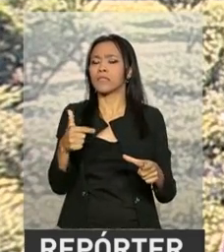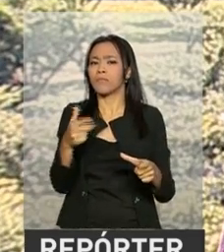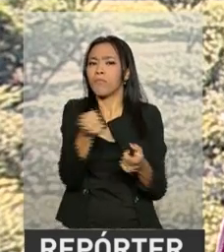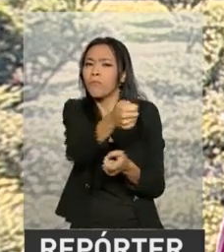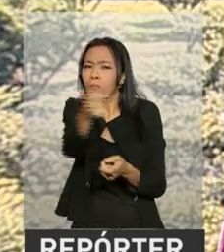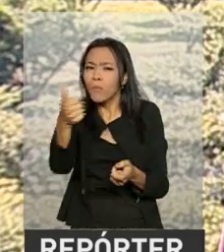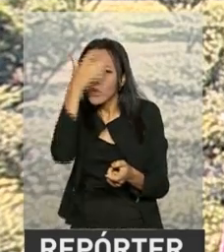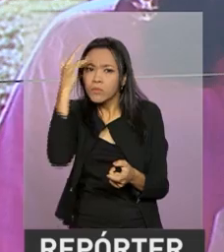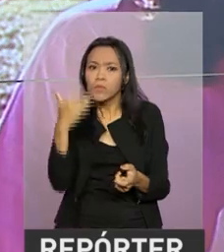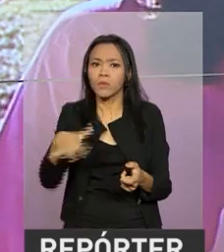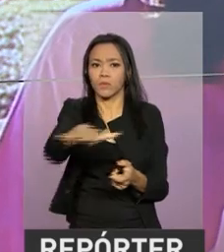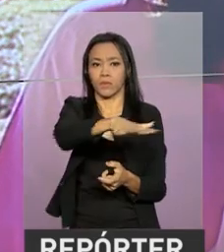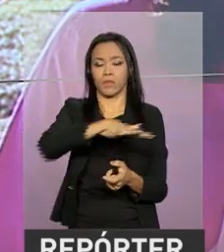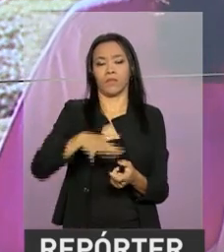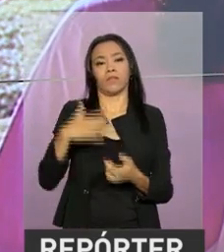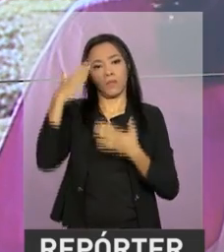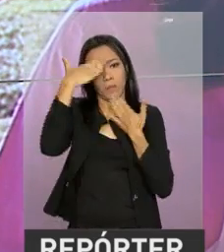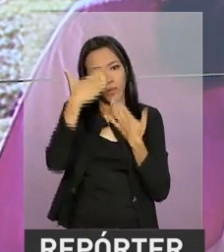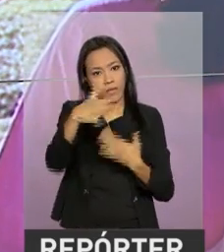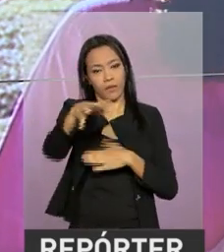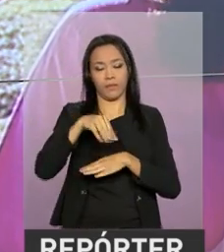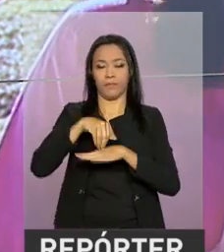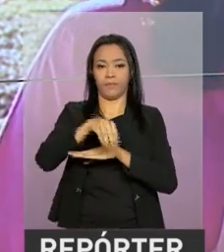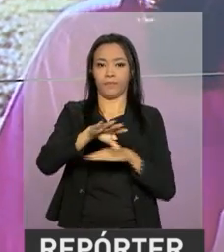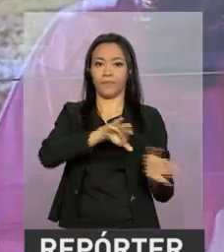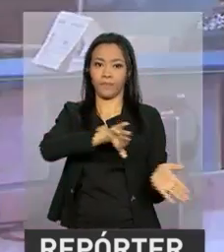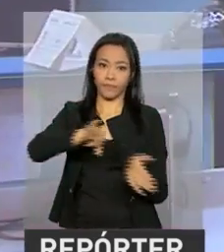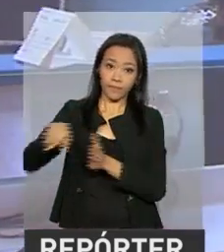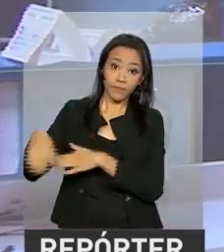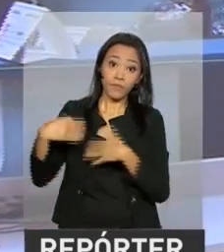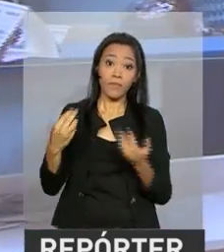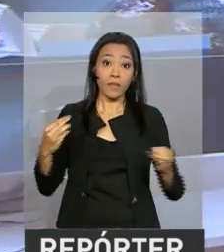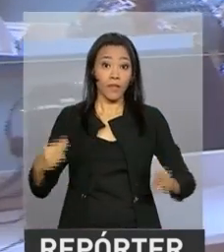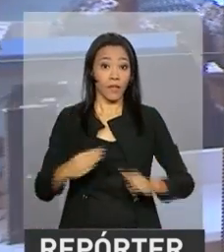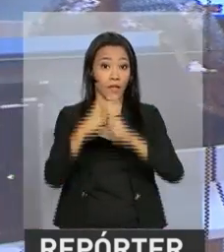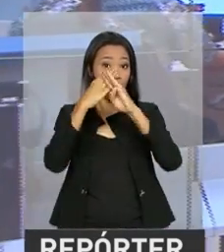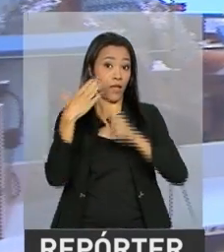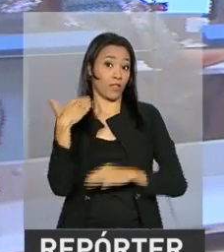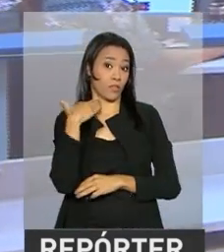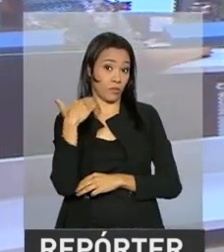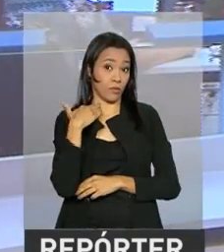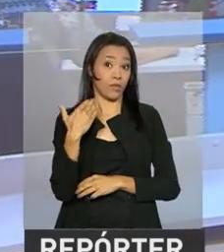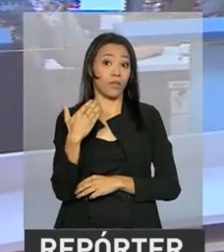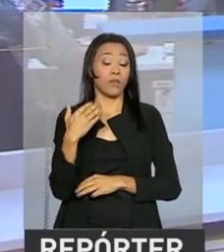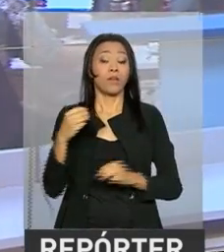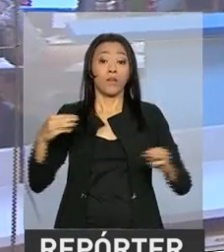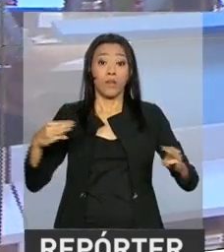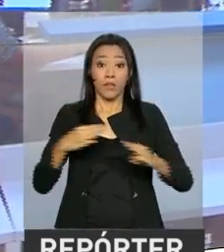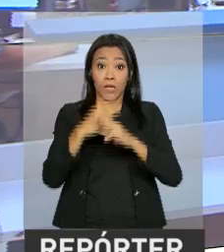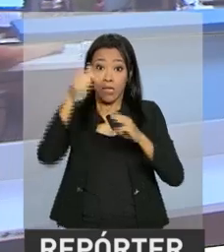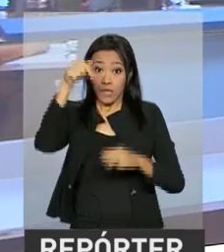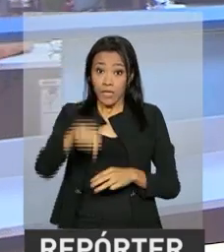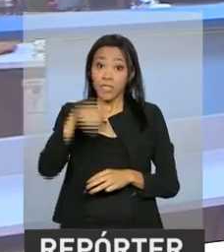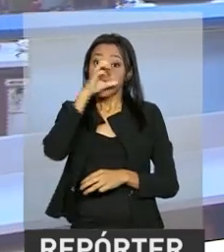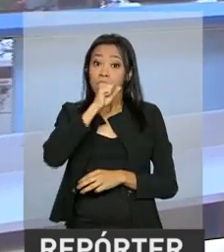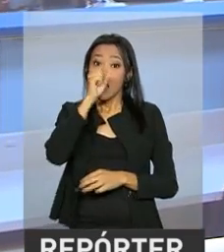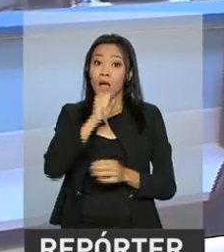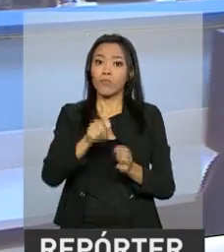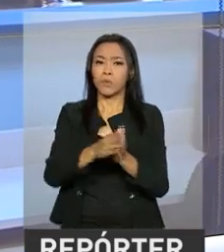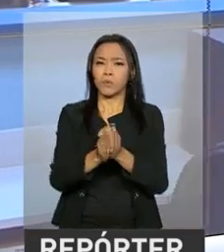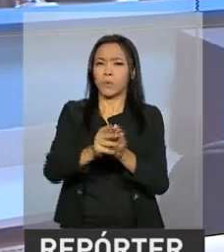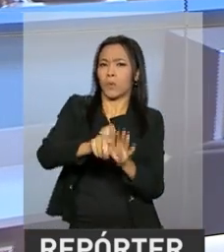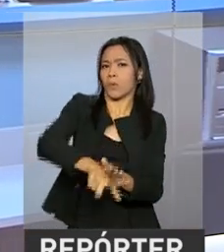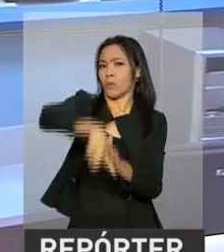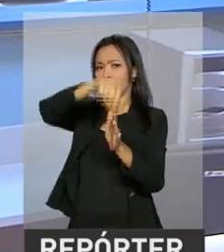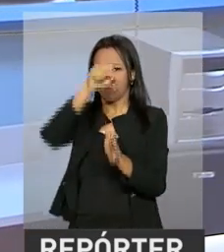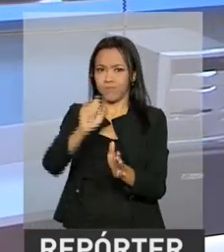é com você. Obrigada, Thaísa, pelas suas informações. E a Caixa Econômica Federal sorteou neste sábado a Mega Sena da